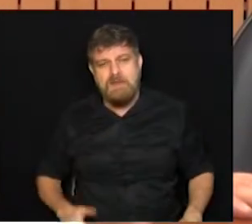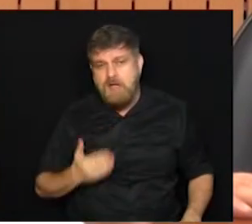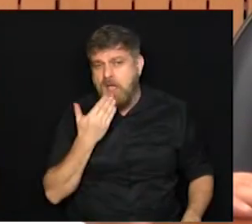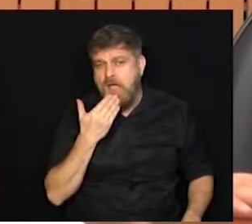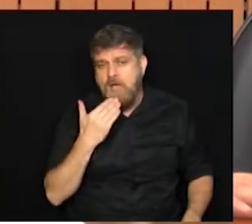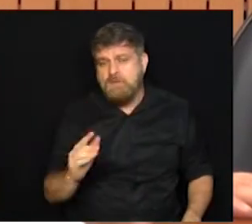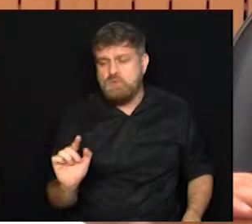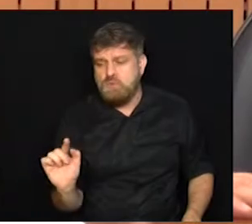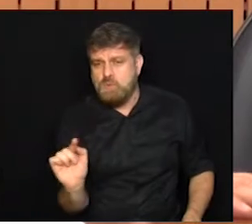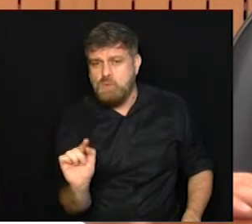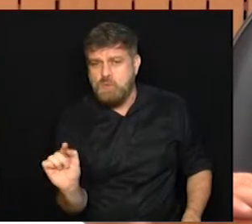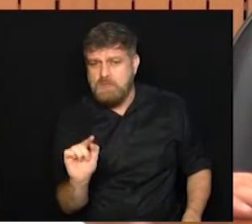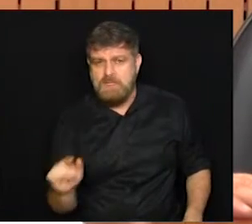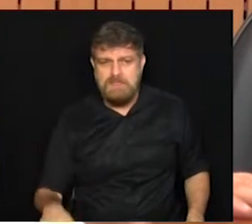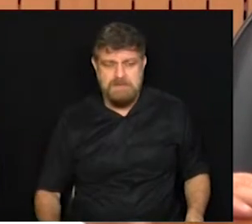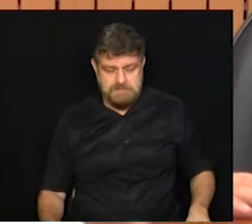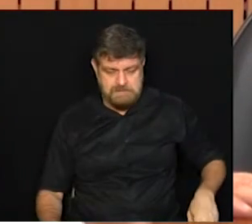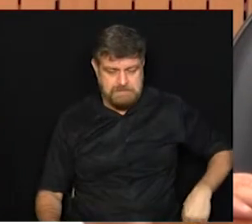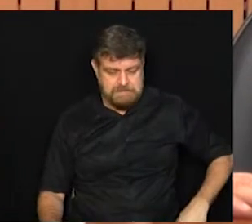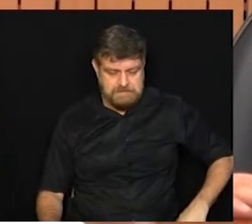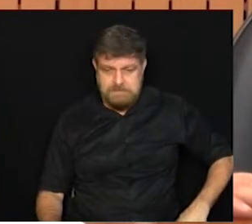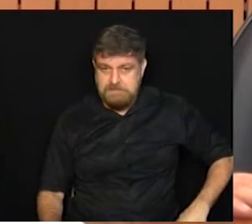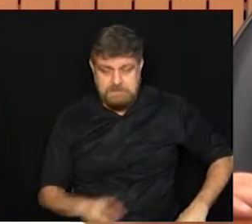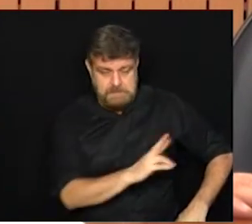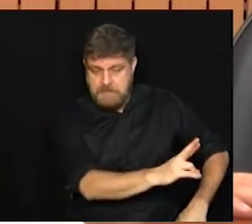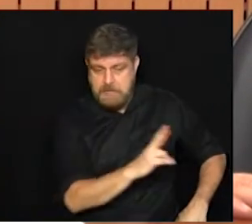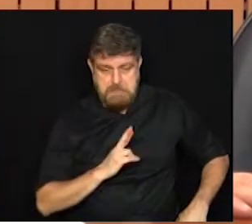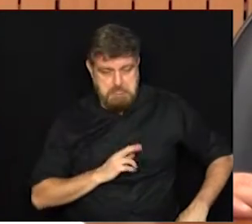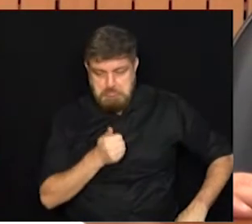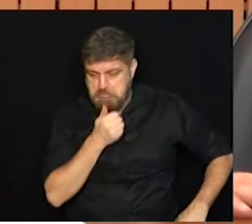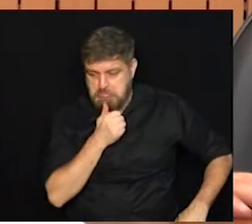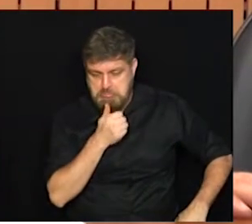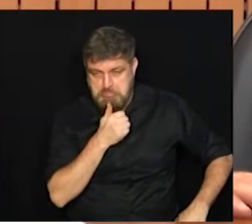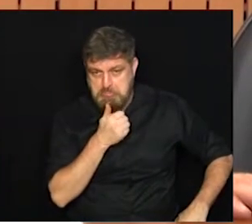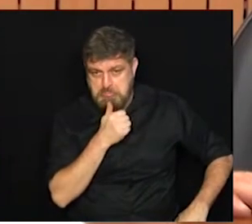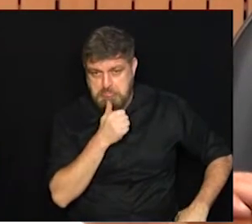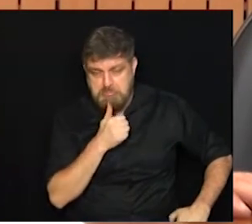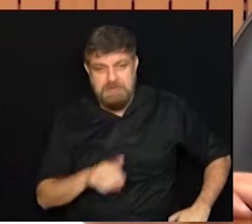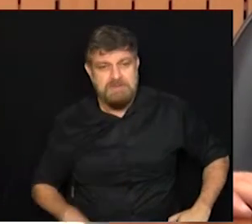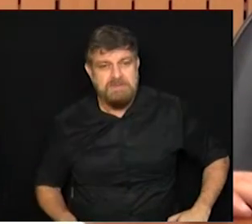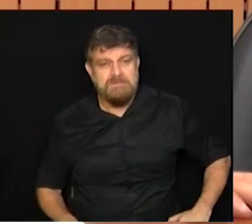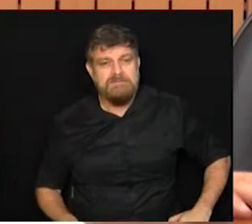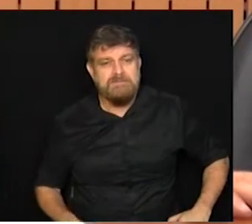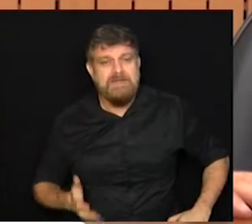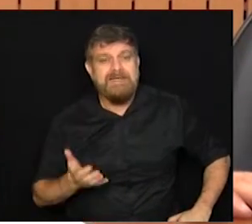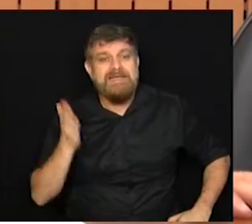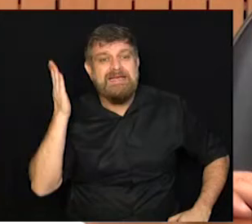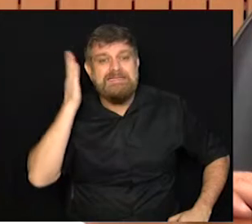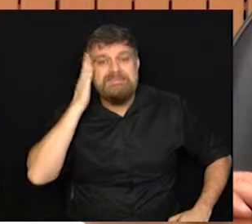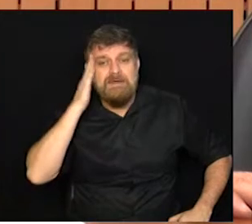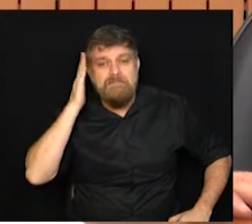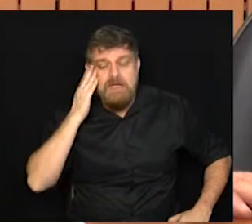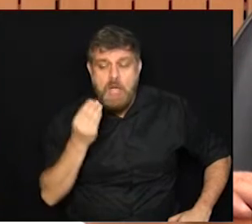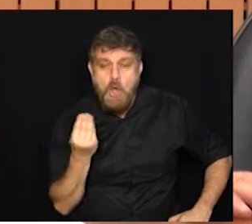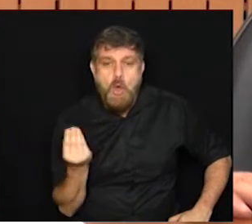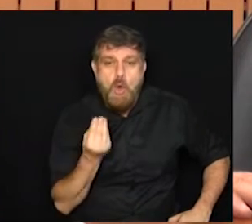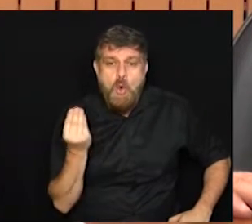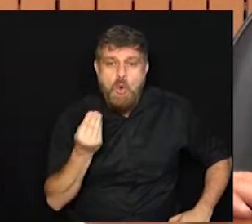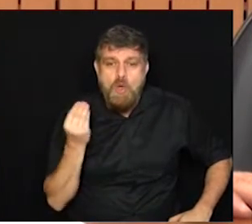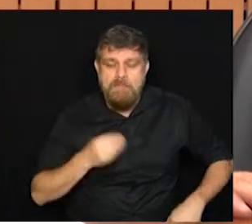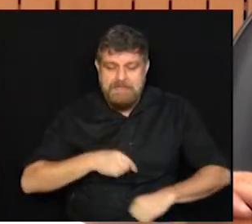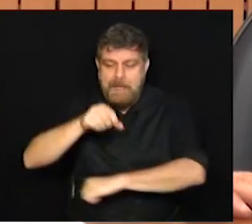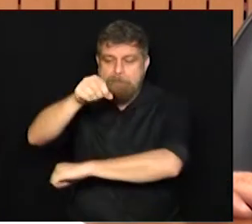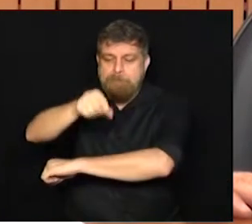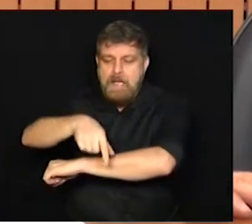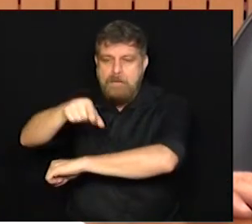solicitando que fosse, eu não retornou ainda, mas discriminada como é que estava sendo feita a